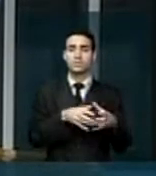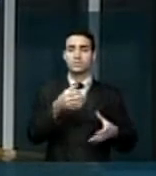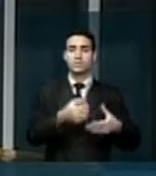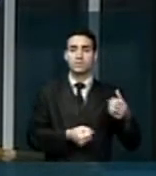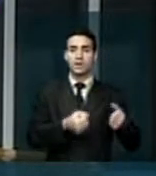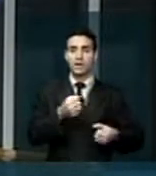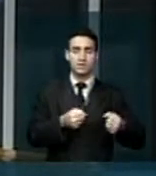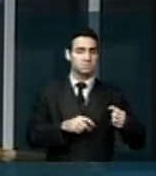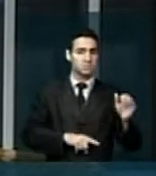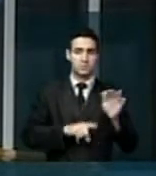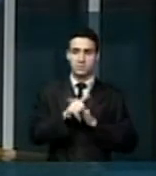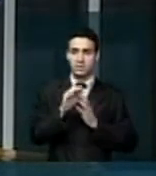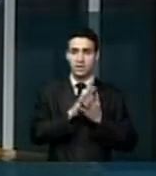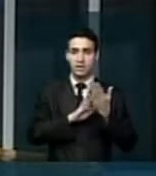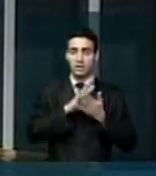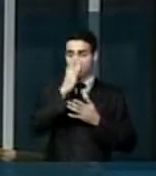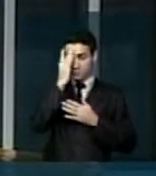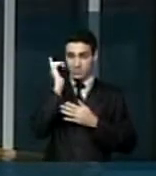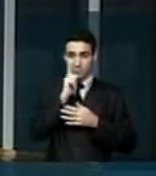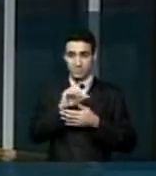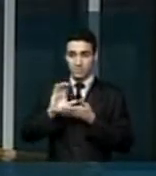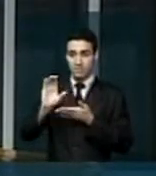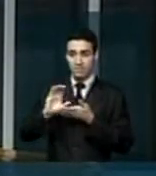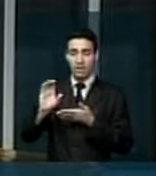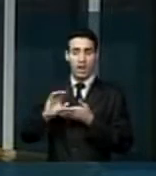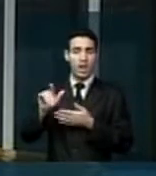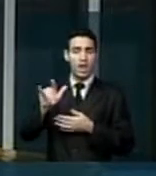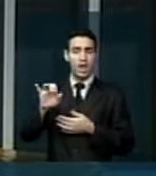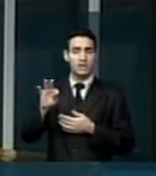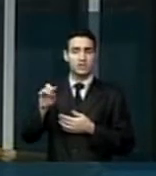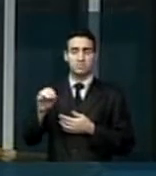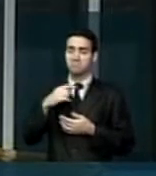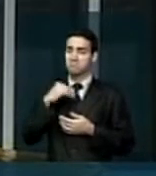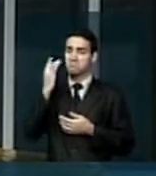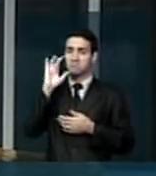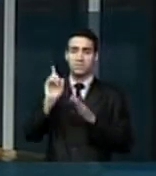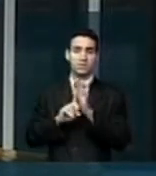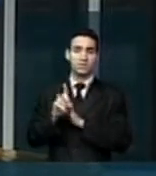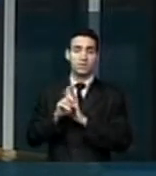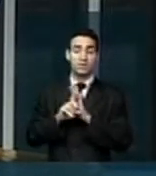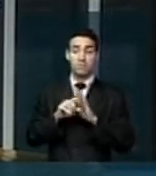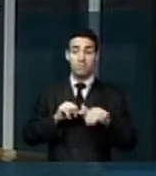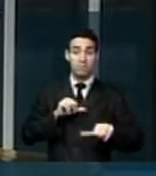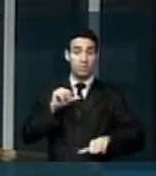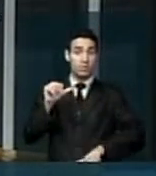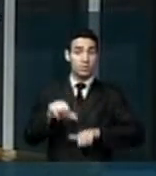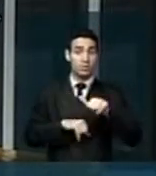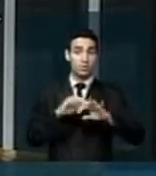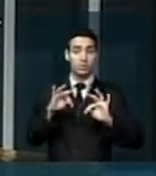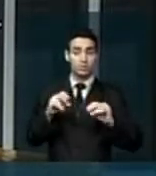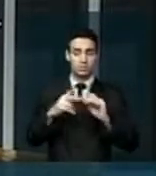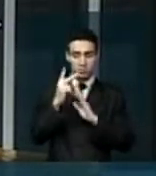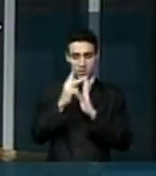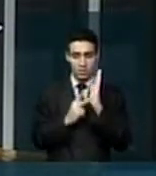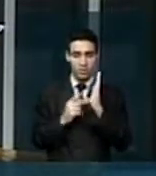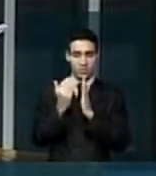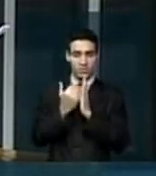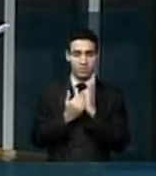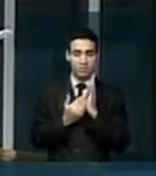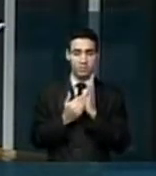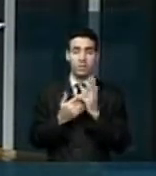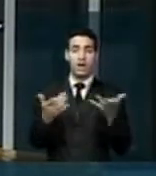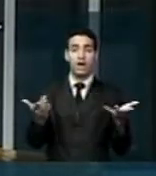entorno e nem os beneficiários. Ele mudou a sistemática da distribuição da compra de leite fornecido pelo programa. Agora vai ser